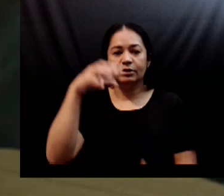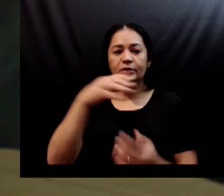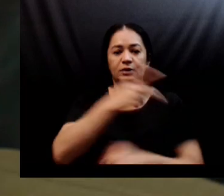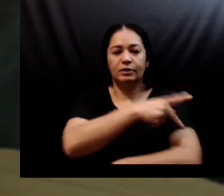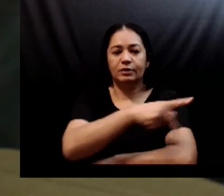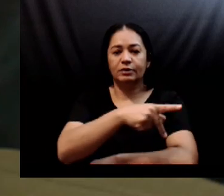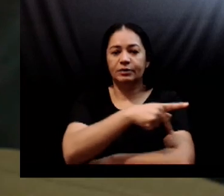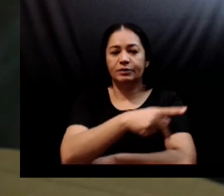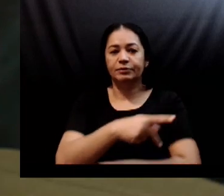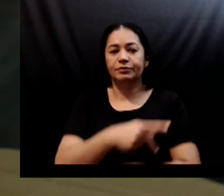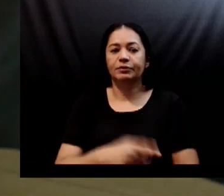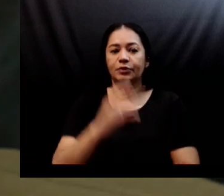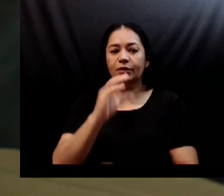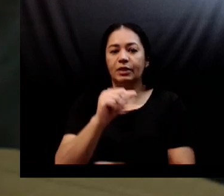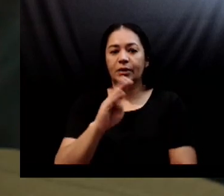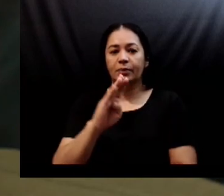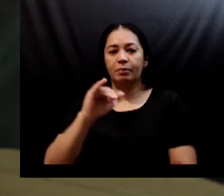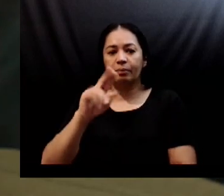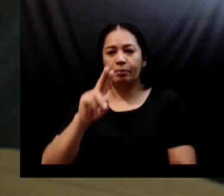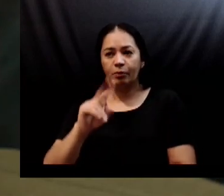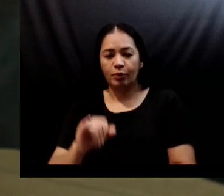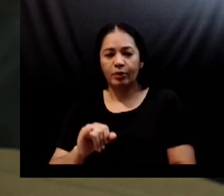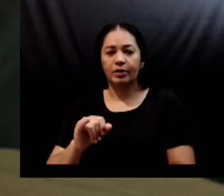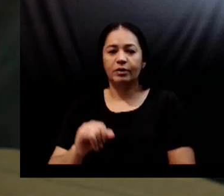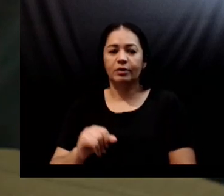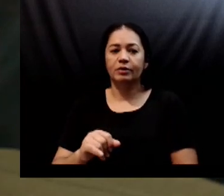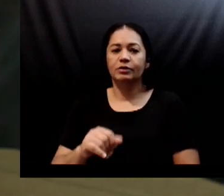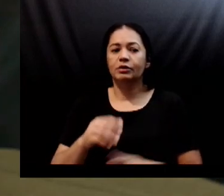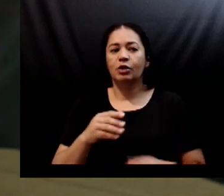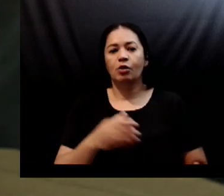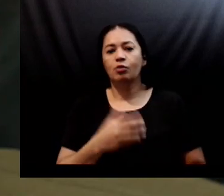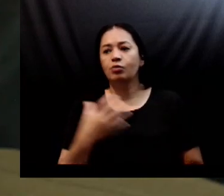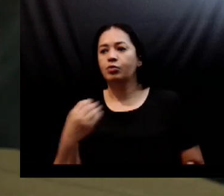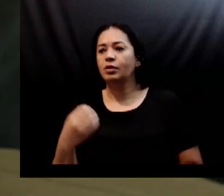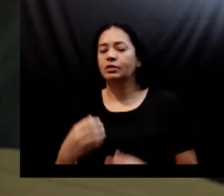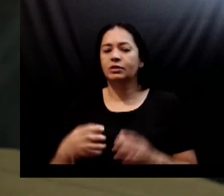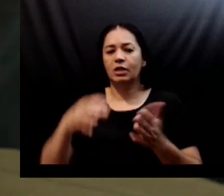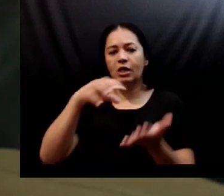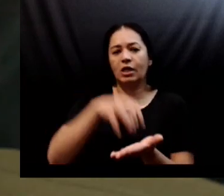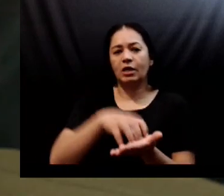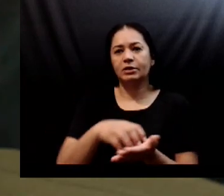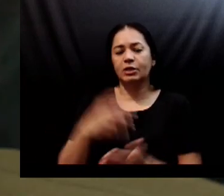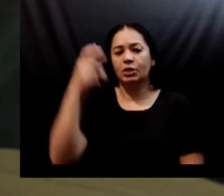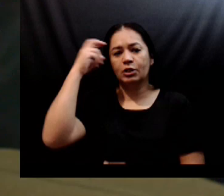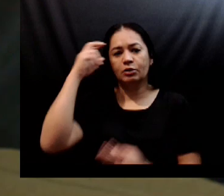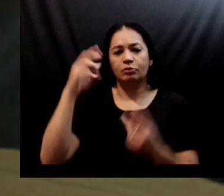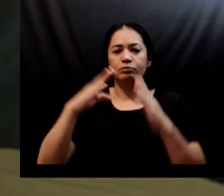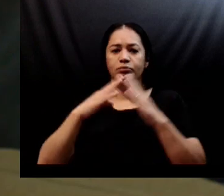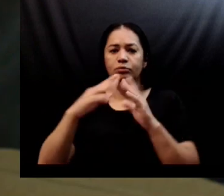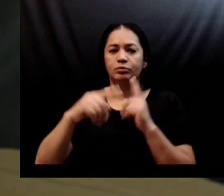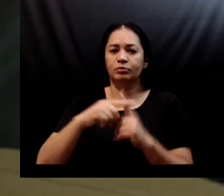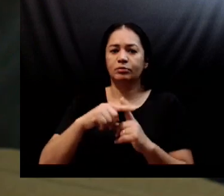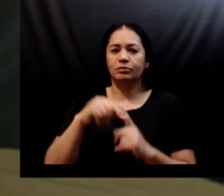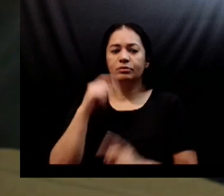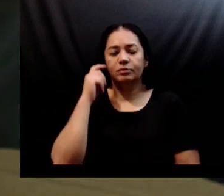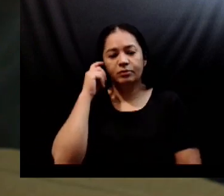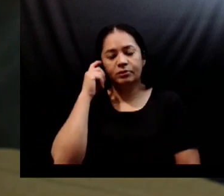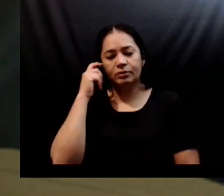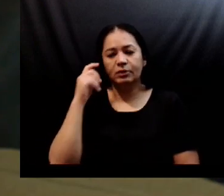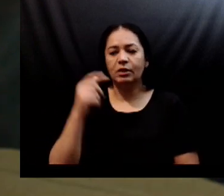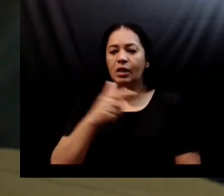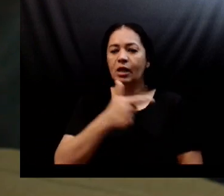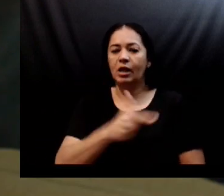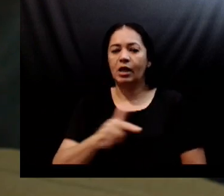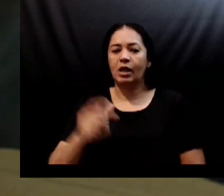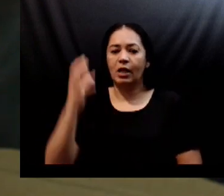O percurso contempla marcos como a Estação Cultura, Catedral Metropolitana, Parque Portugal, Lagoa do Taquaral, né? O Jockey